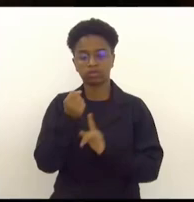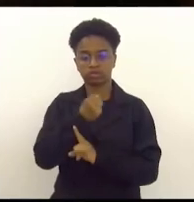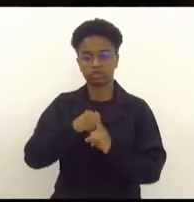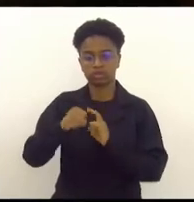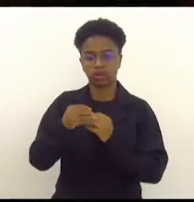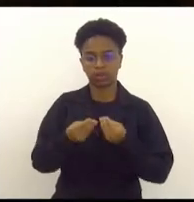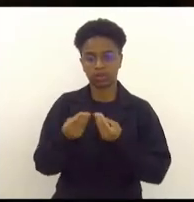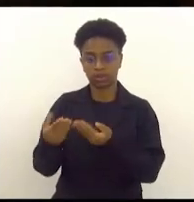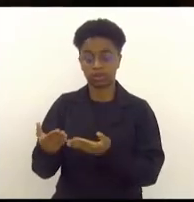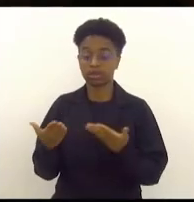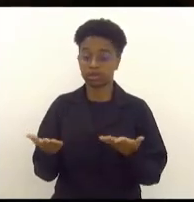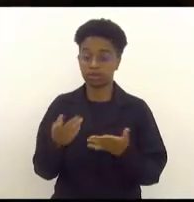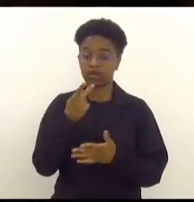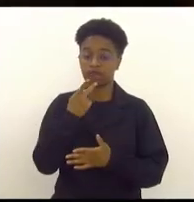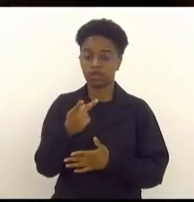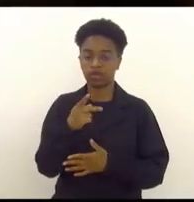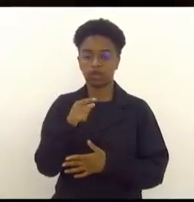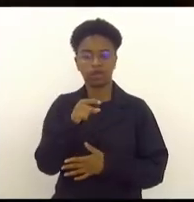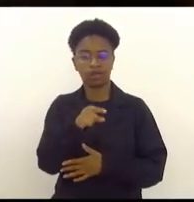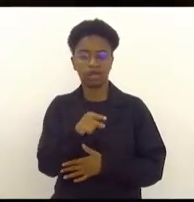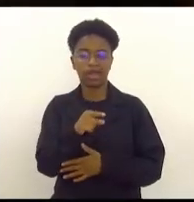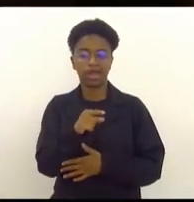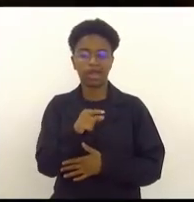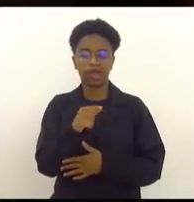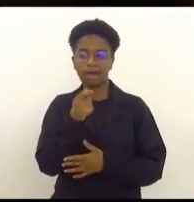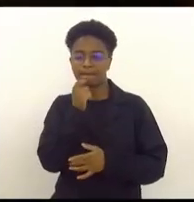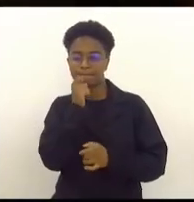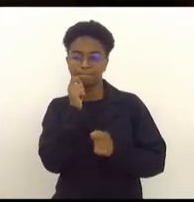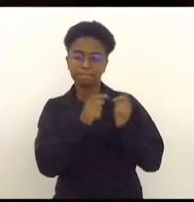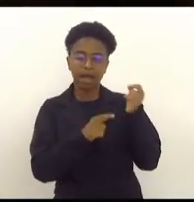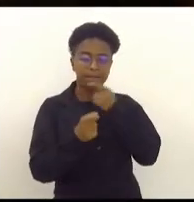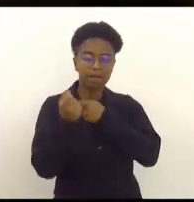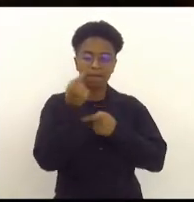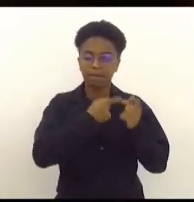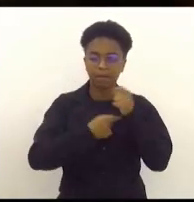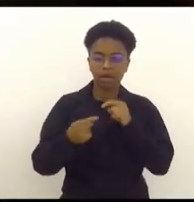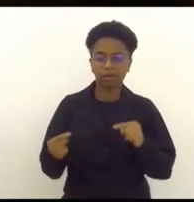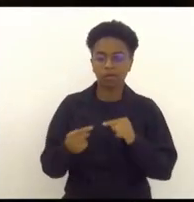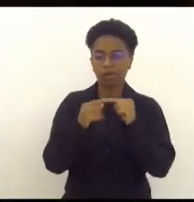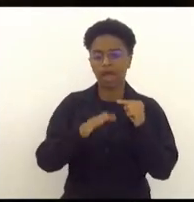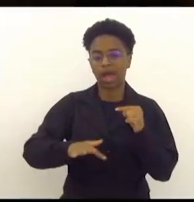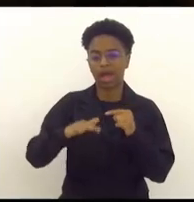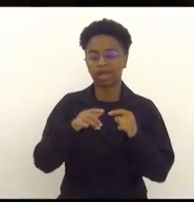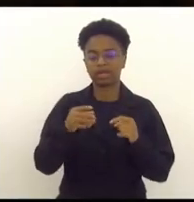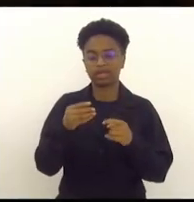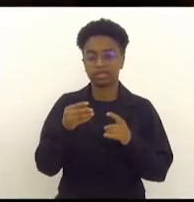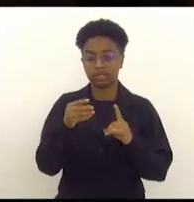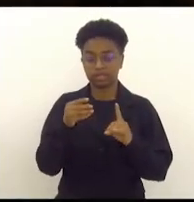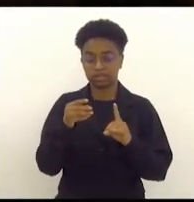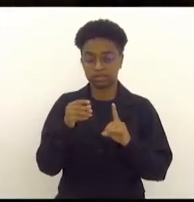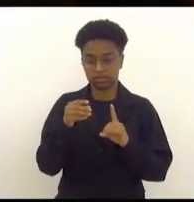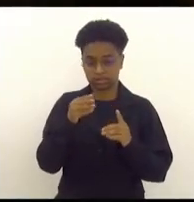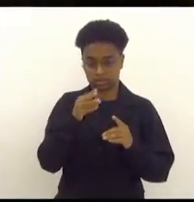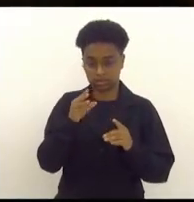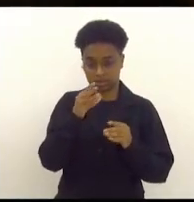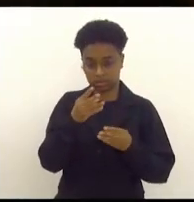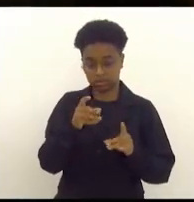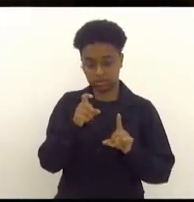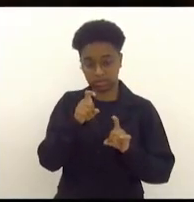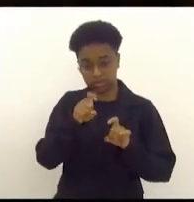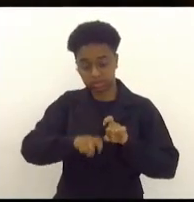quando diz gracinhas de cunho sexual para essa mulher e nenhuma defensora das mulheres do PT por exemplo